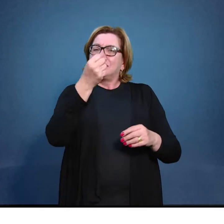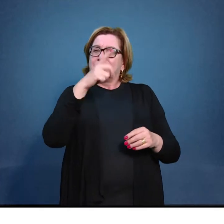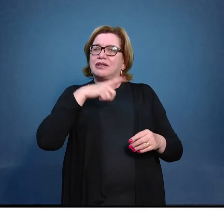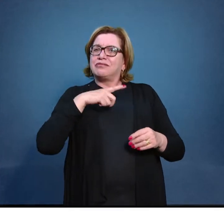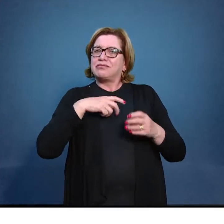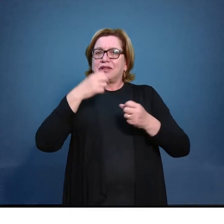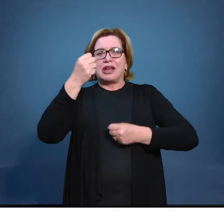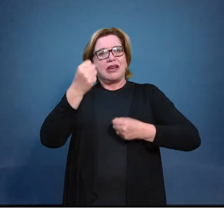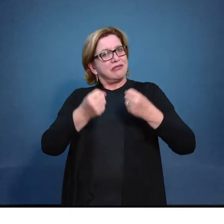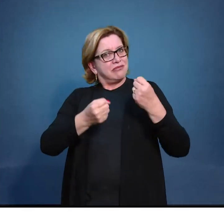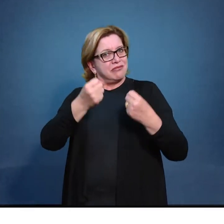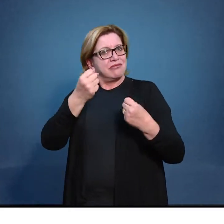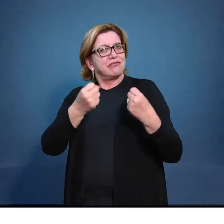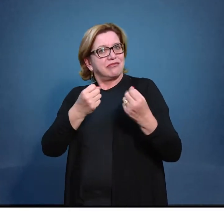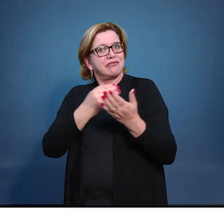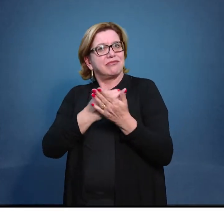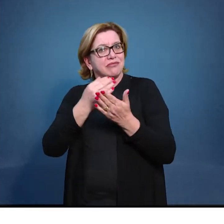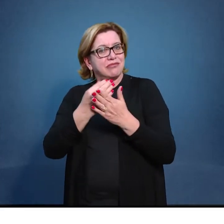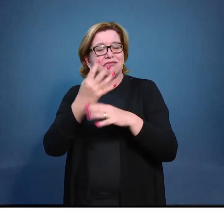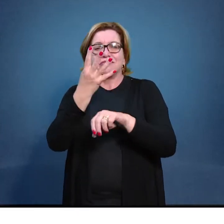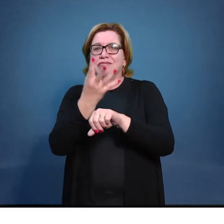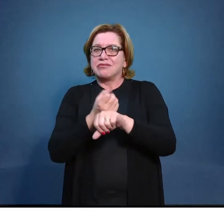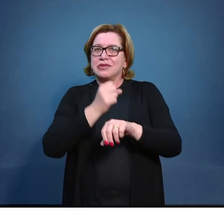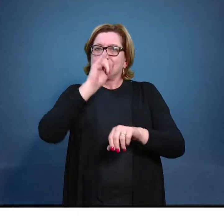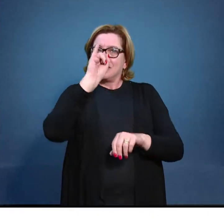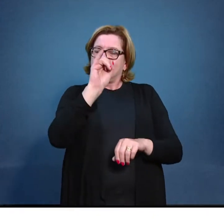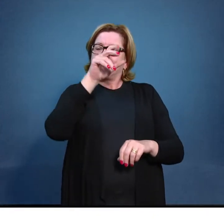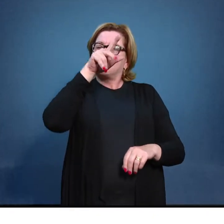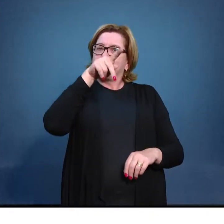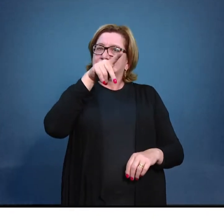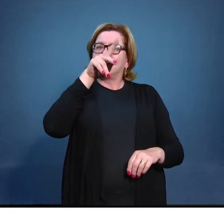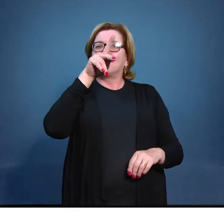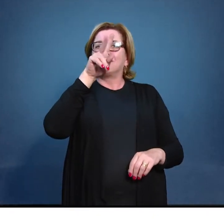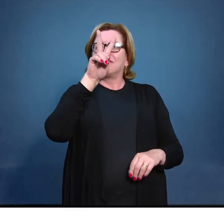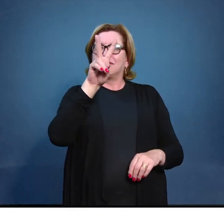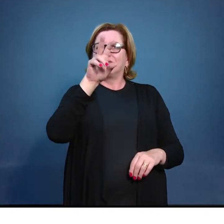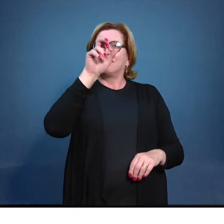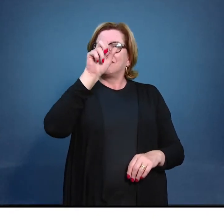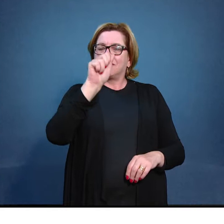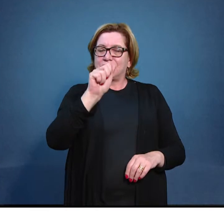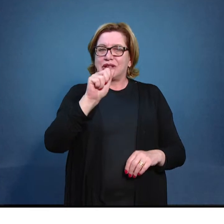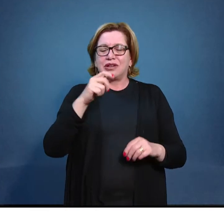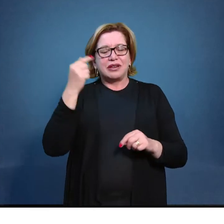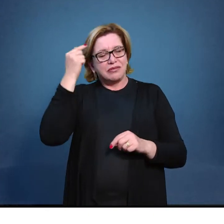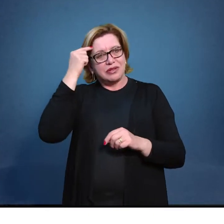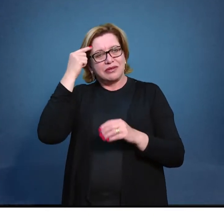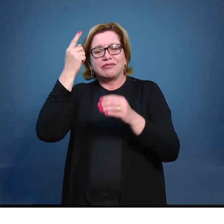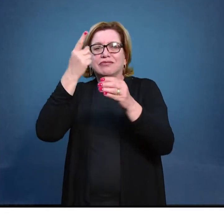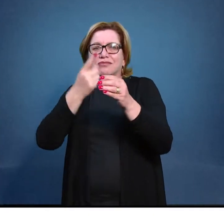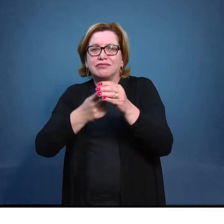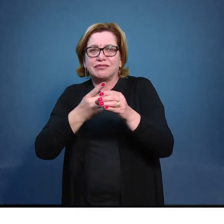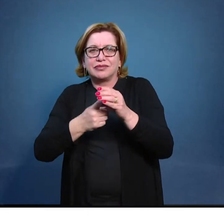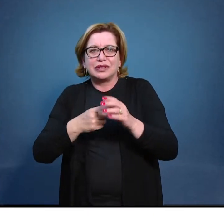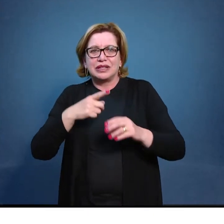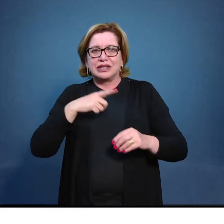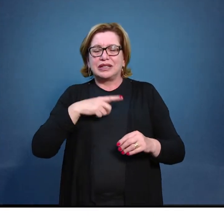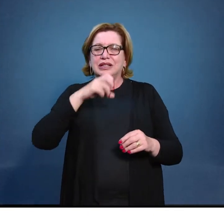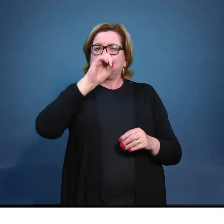isso é o fato que gera a cobrança do imposto. Trazendo para a esfera municipal, nós temos